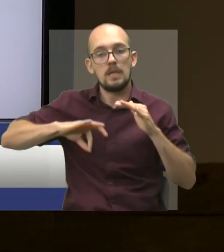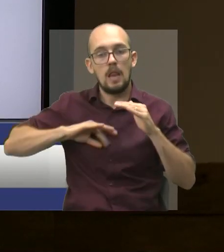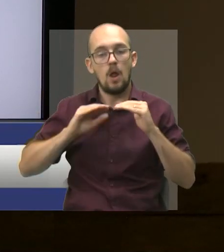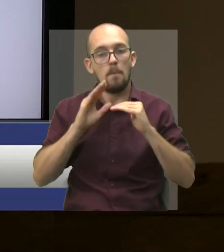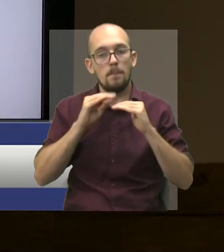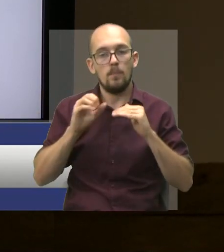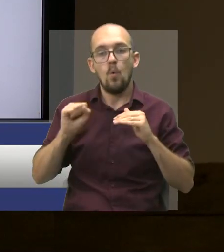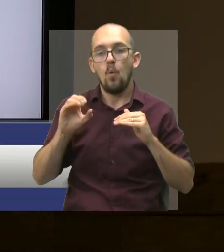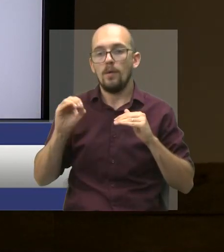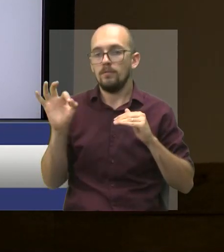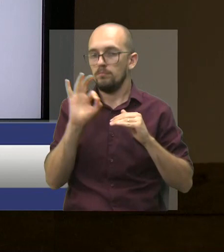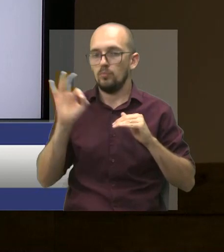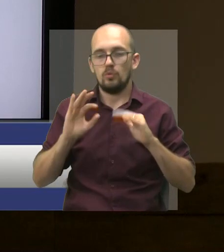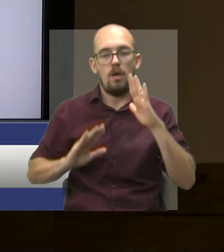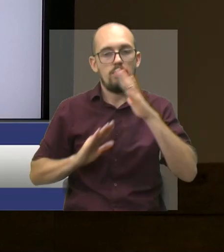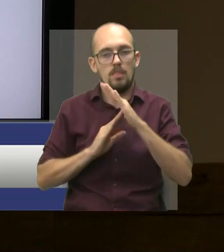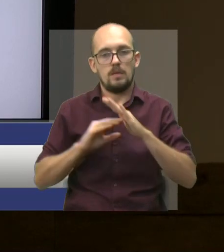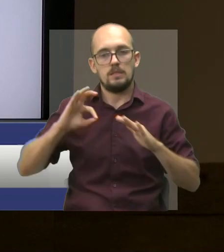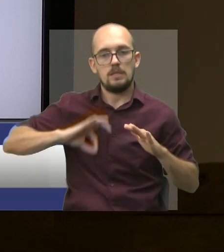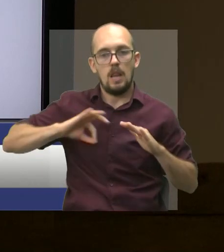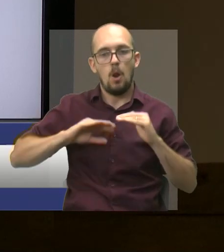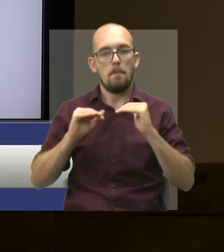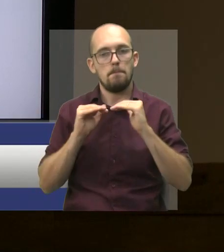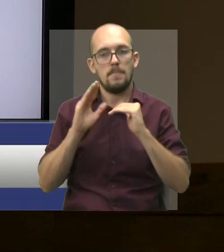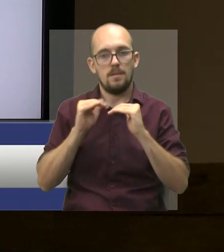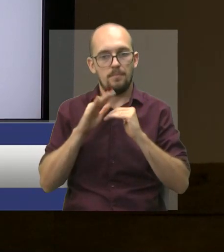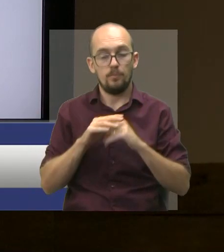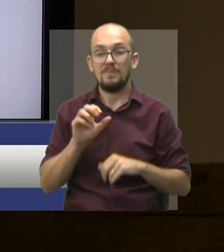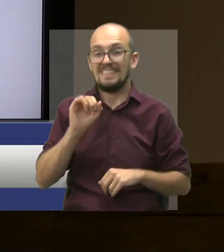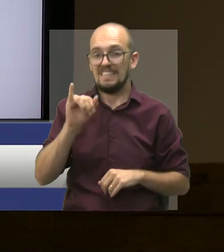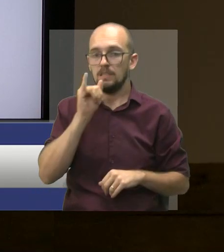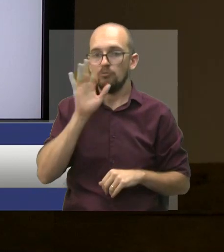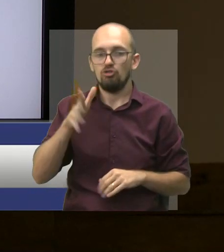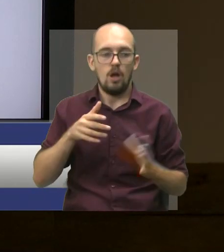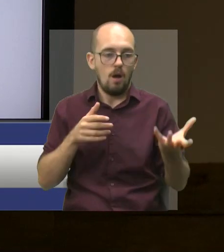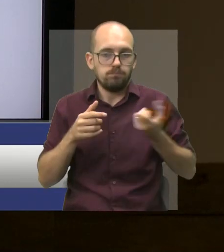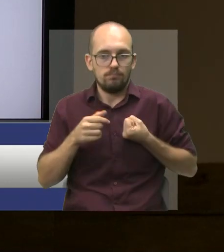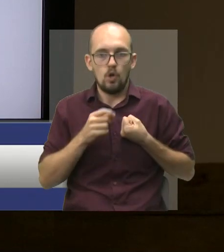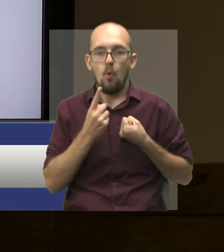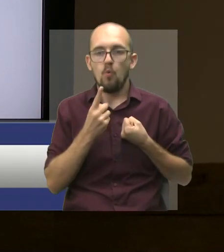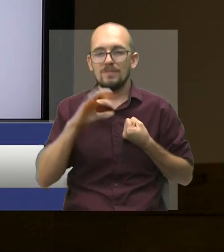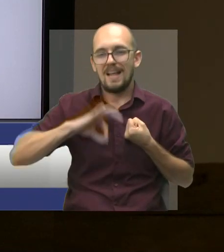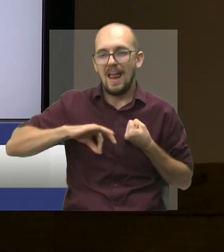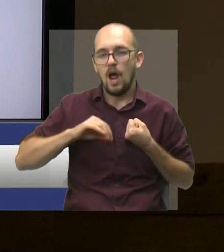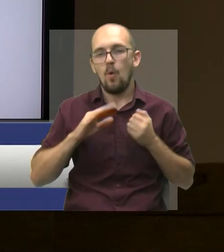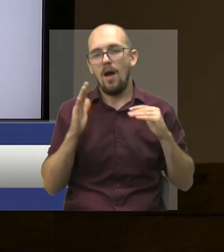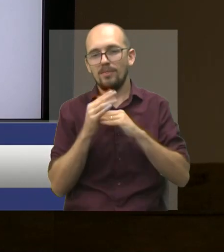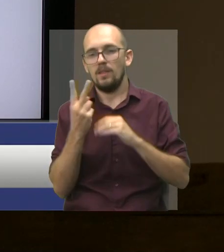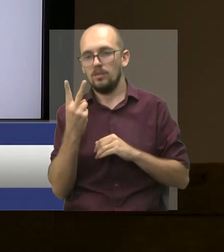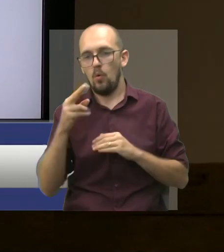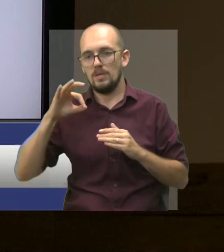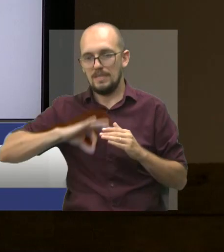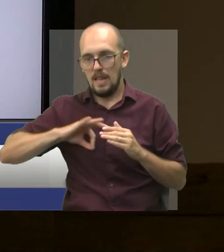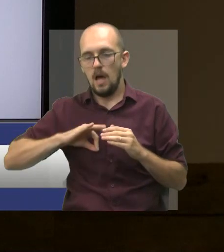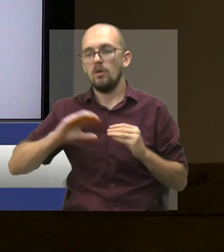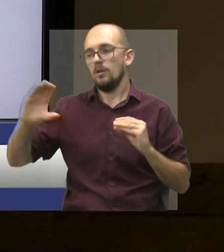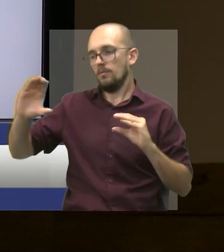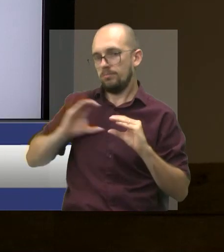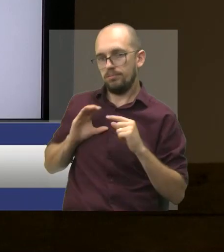salário. Se você já recebe uma aposentadoria entre 1 e 2 salários, você vai receber a pensão de